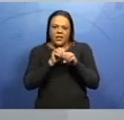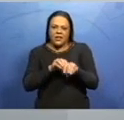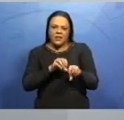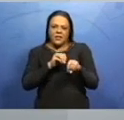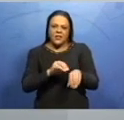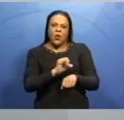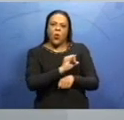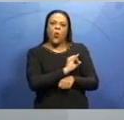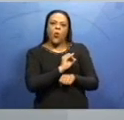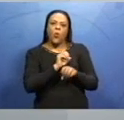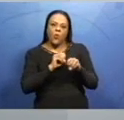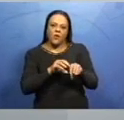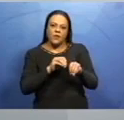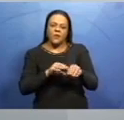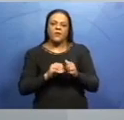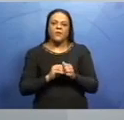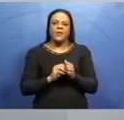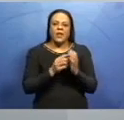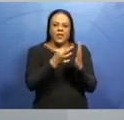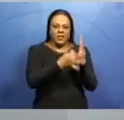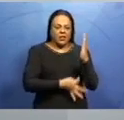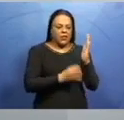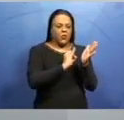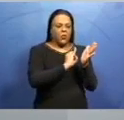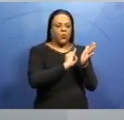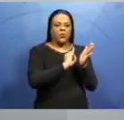orientação, então é por isso que ela é um texto instrucional.